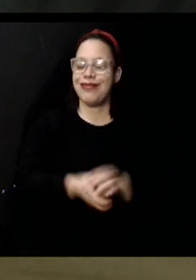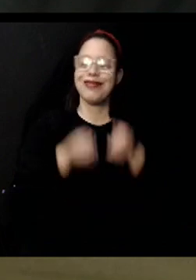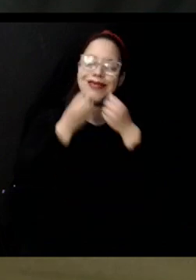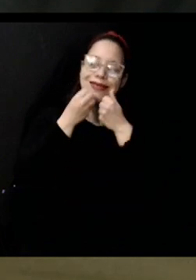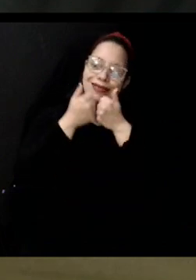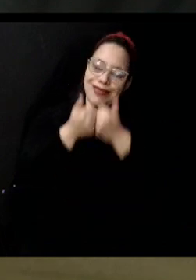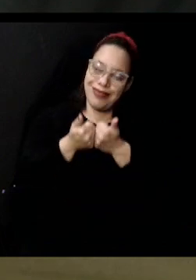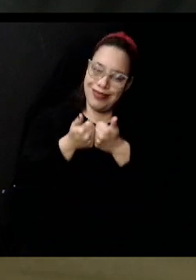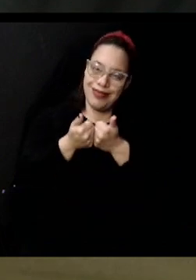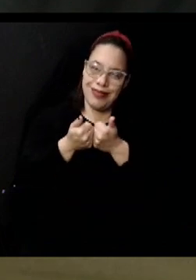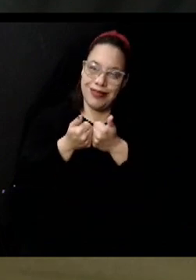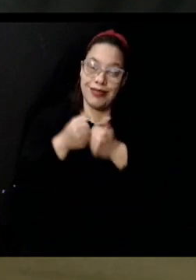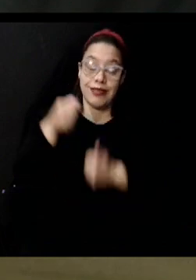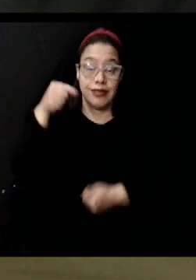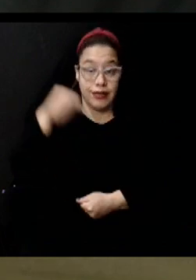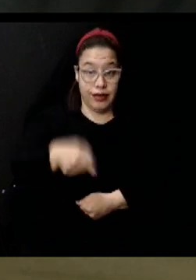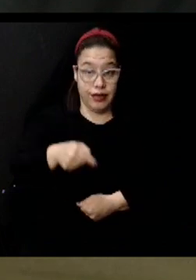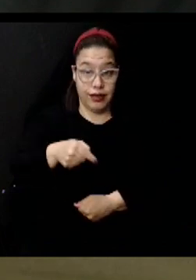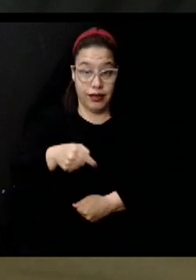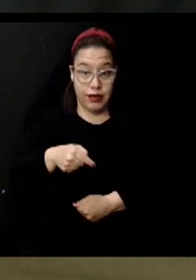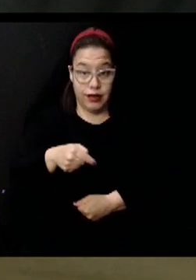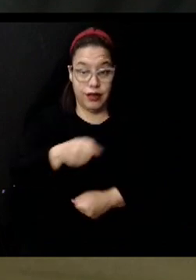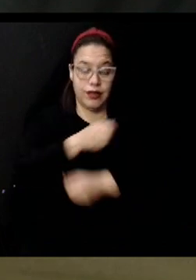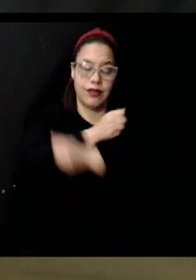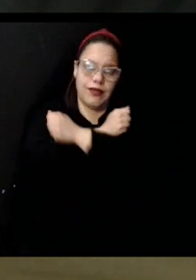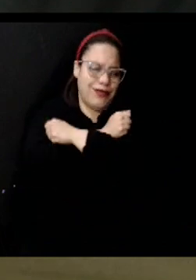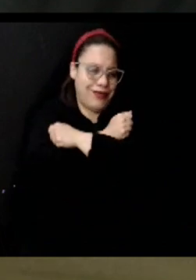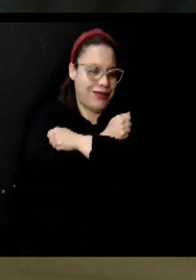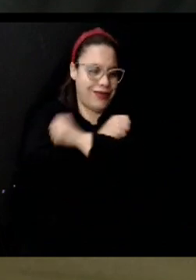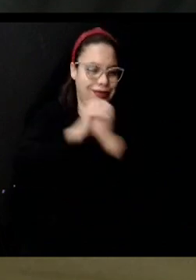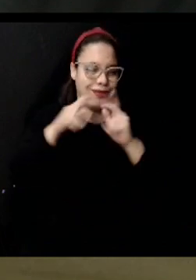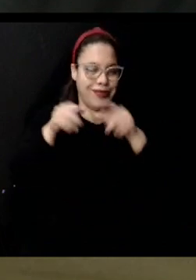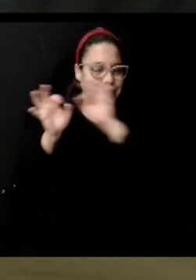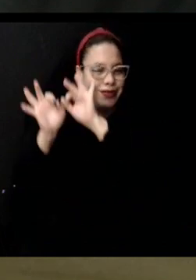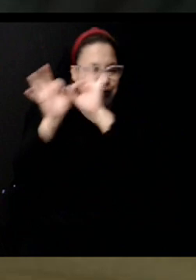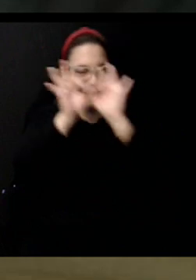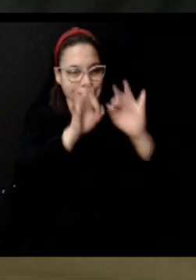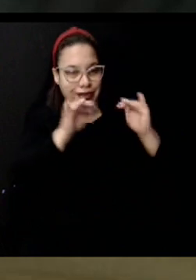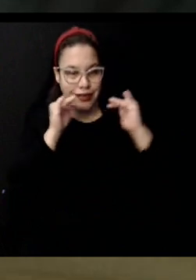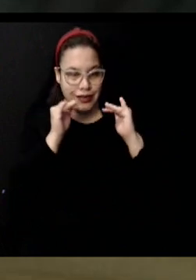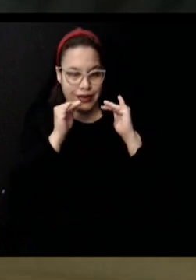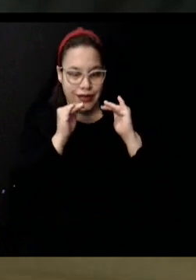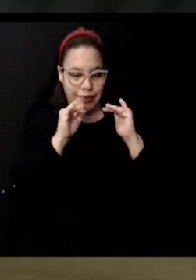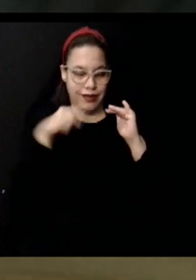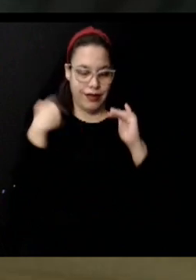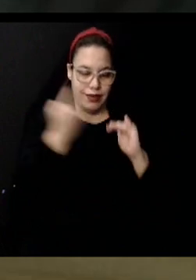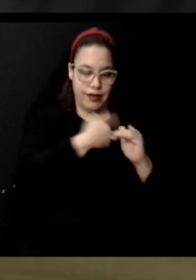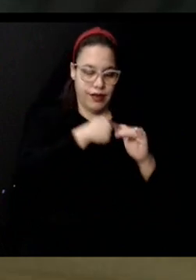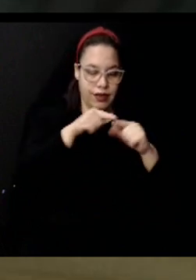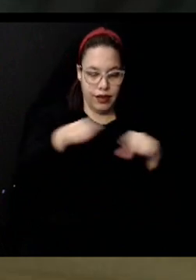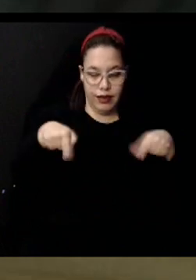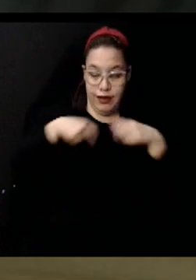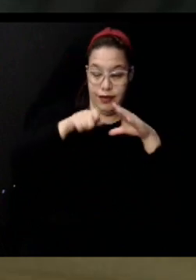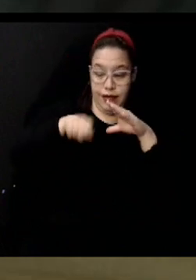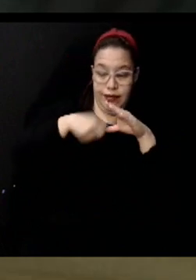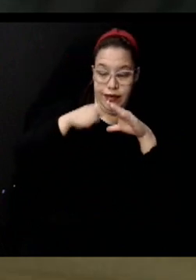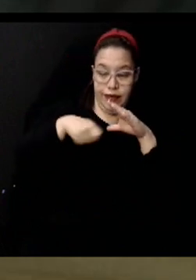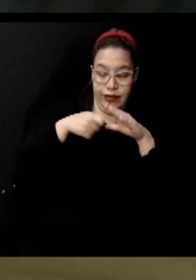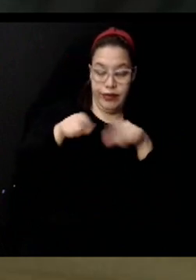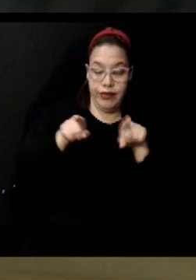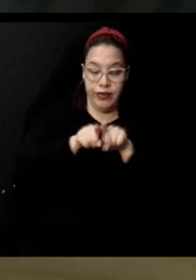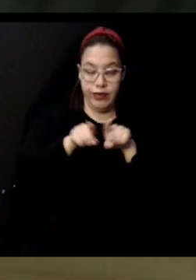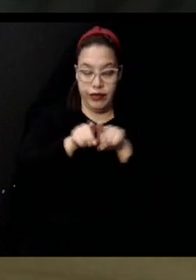continua por aqui. Quero mandar abraço aí para todo mundo que está acompanhando o nosso Estúdio Câmara e temos agora